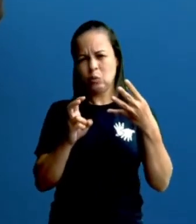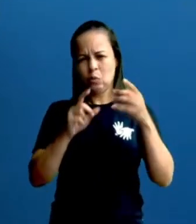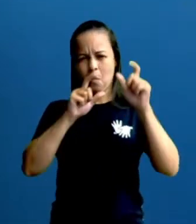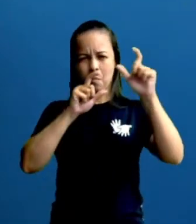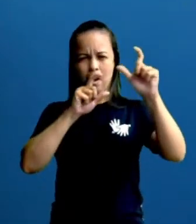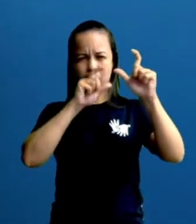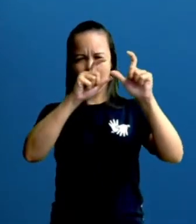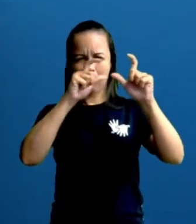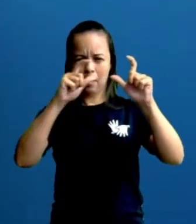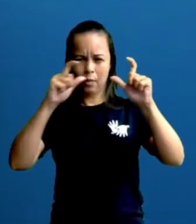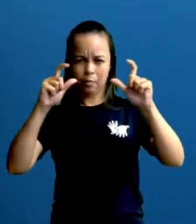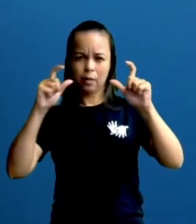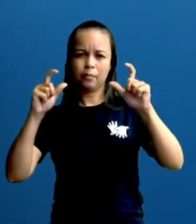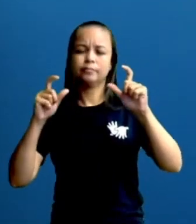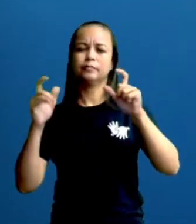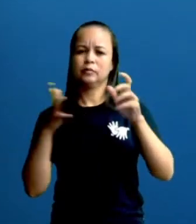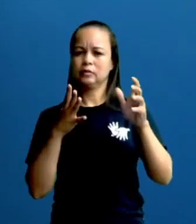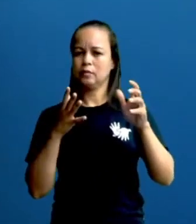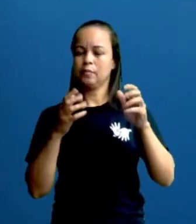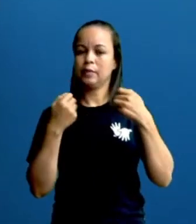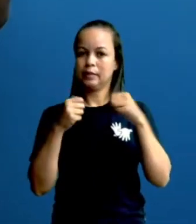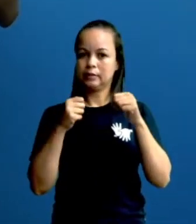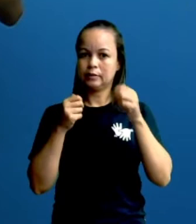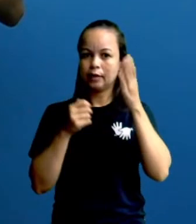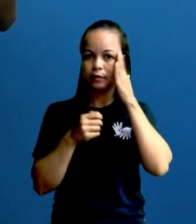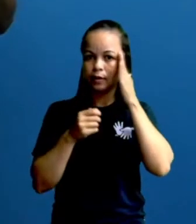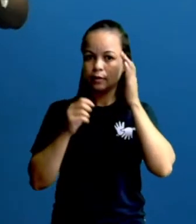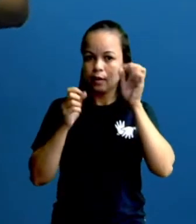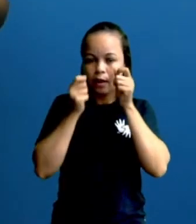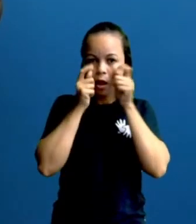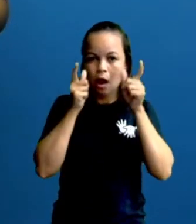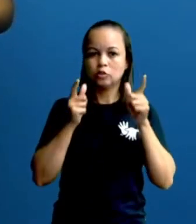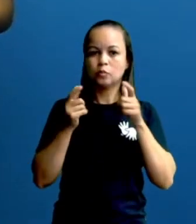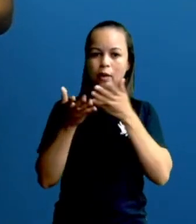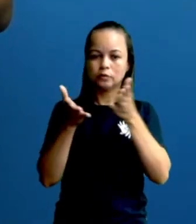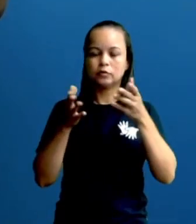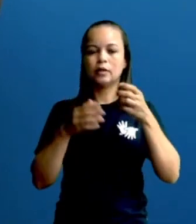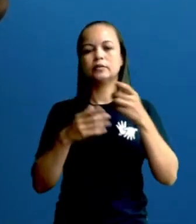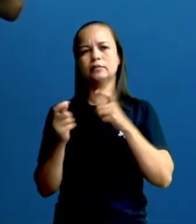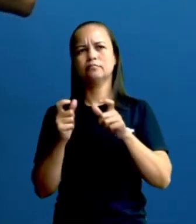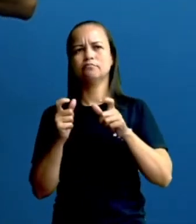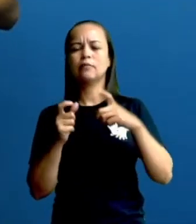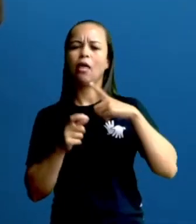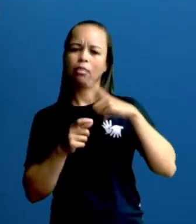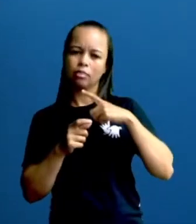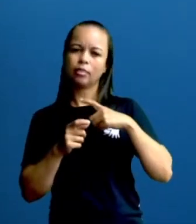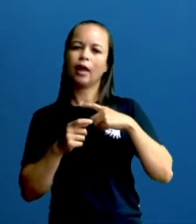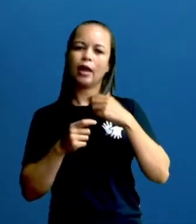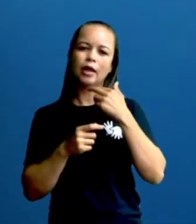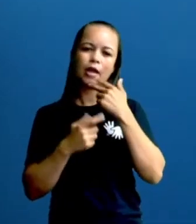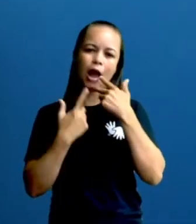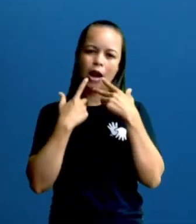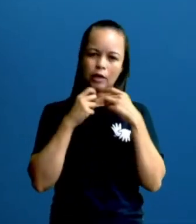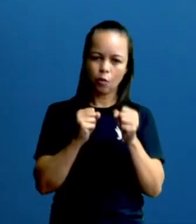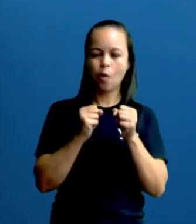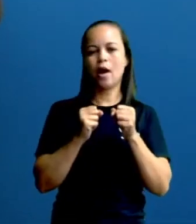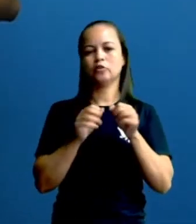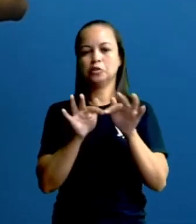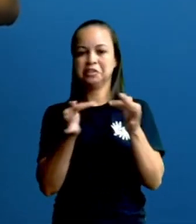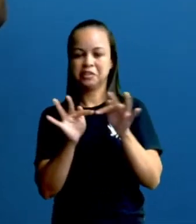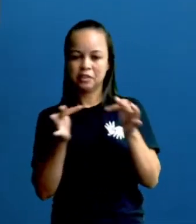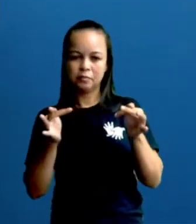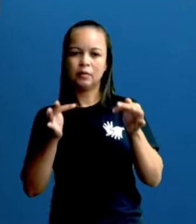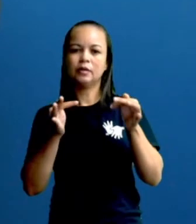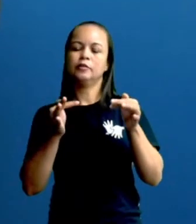Então, gente precisa ficar ligadinho nessa formação. Tem sempre uma linguagem simples, que é a linguagem que tem que ser acessível a todos.